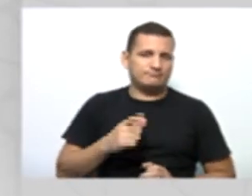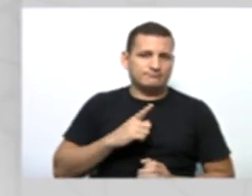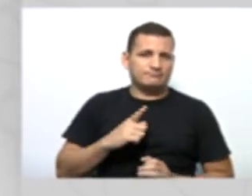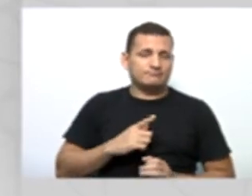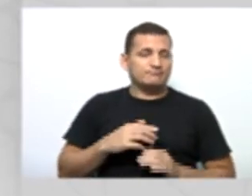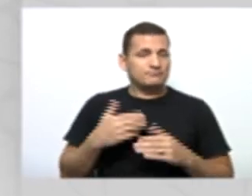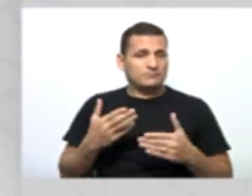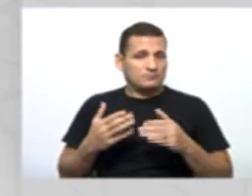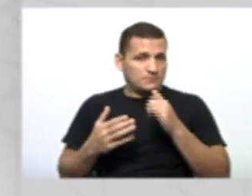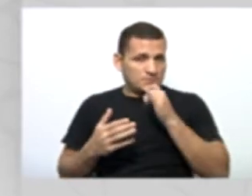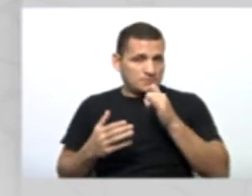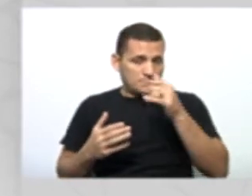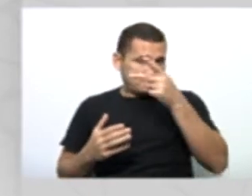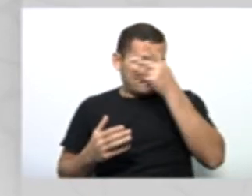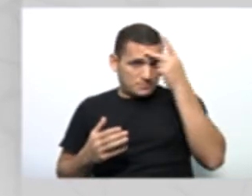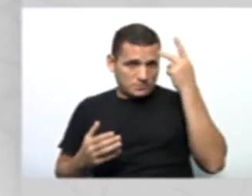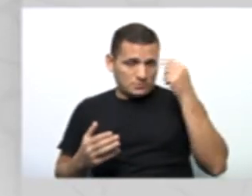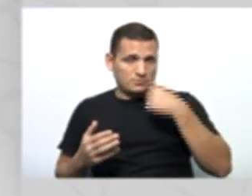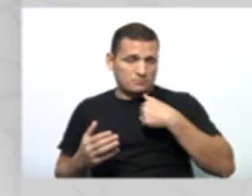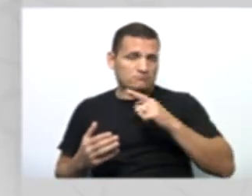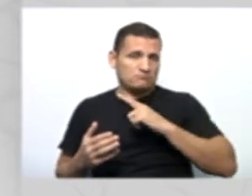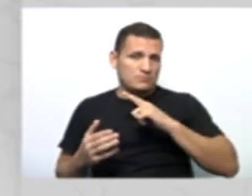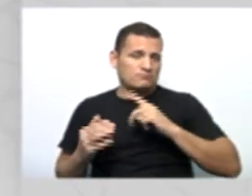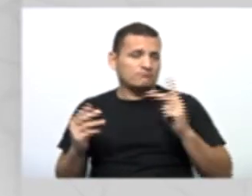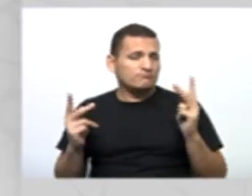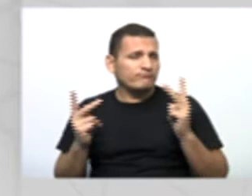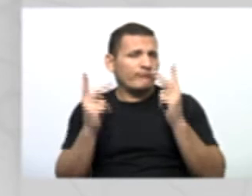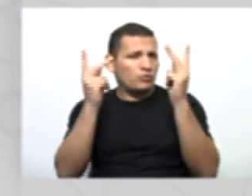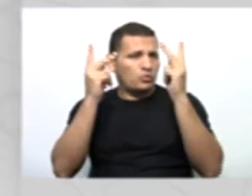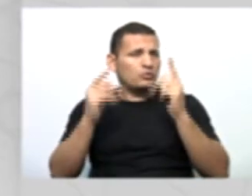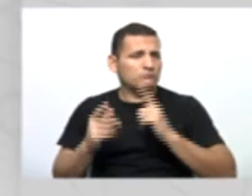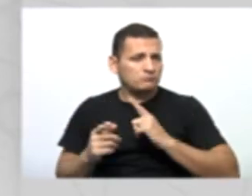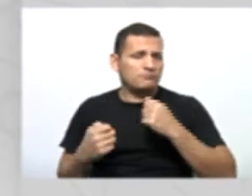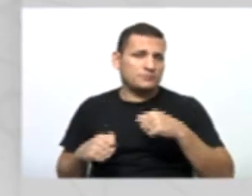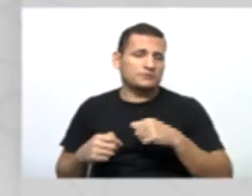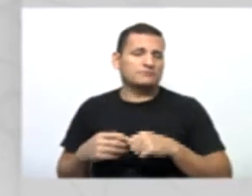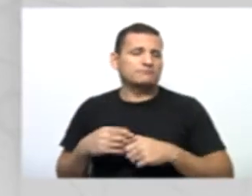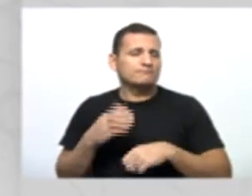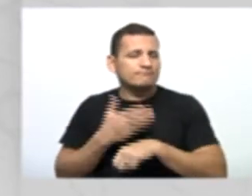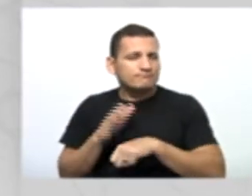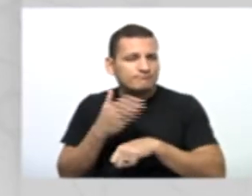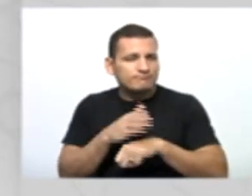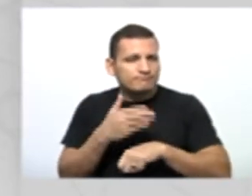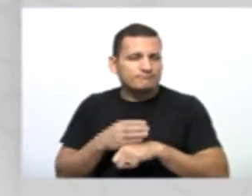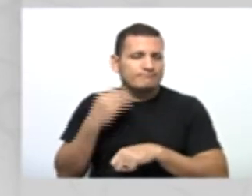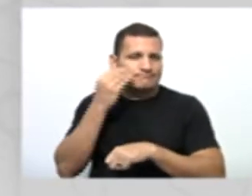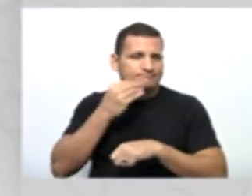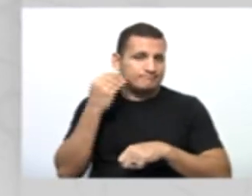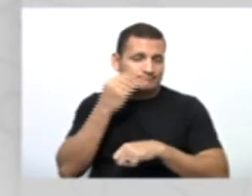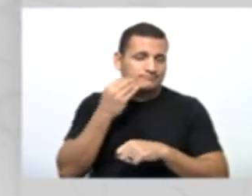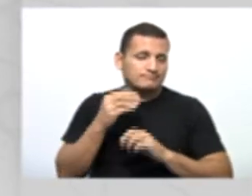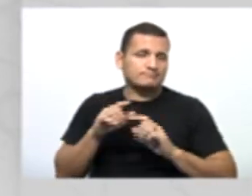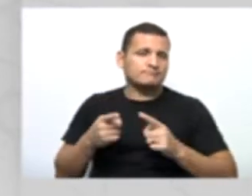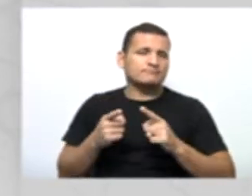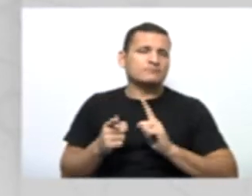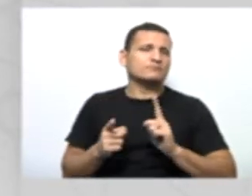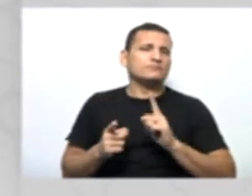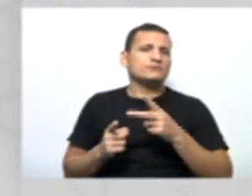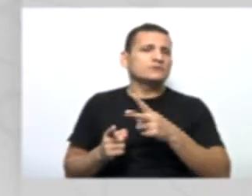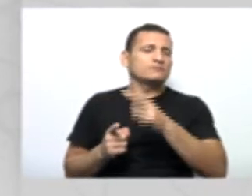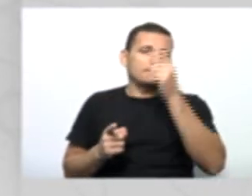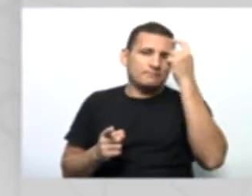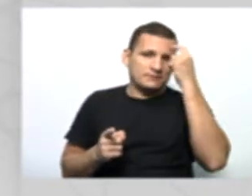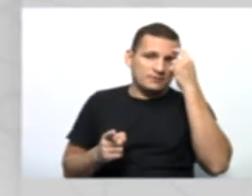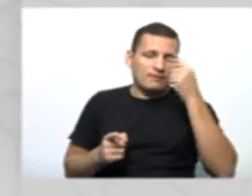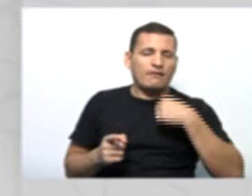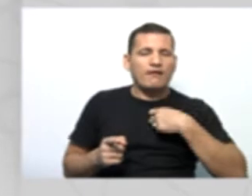pessoa com uma conduta virtuosa, eu preciso vivenciar estes valores. E é interessante que nem sempre a gente está pensando neles. Eu